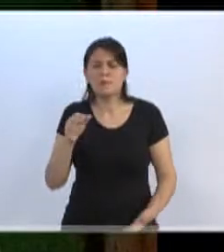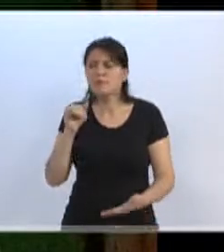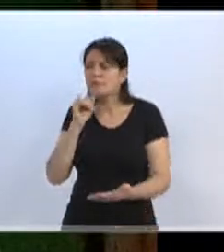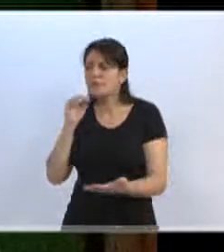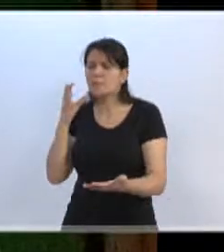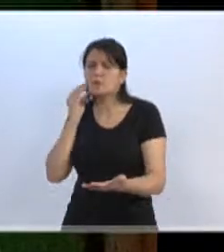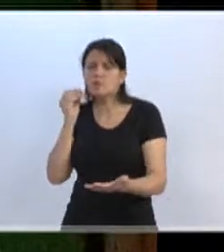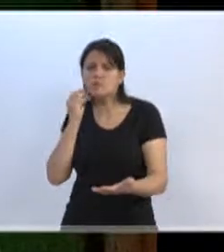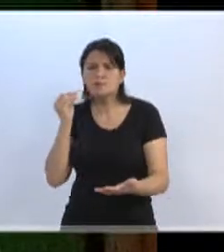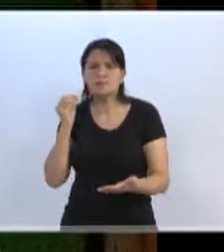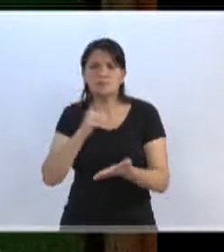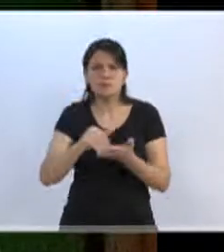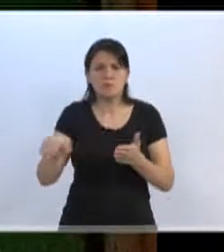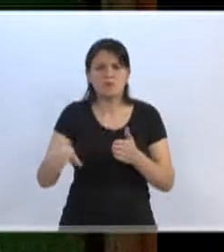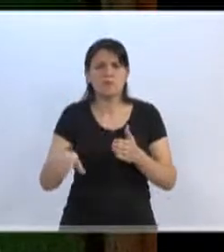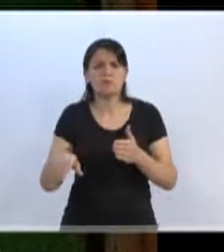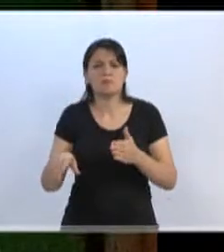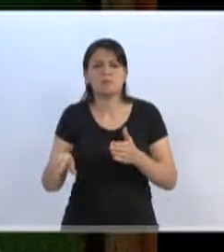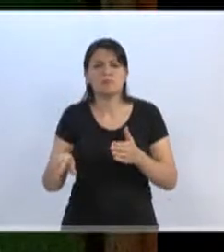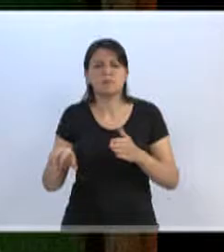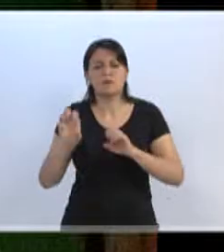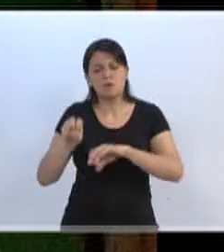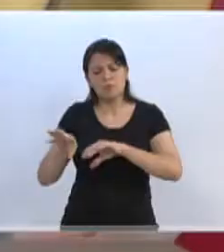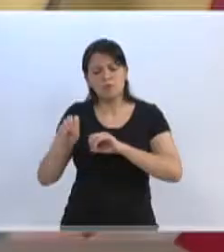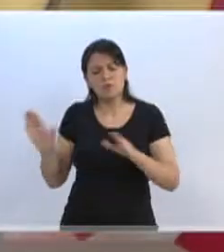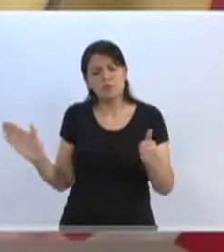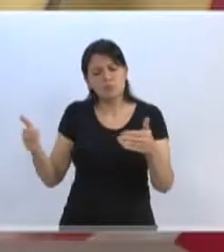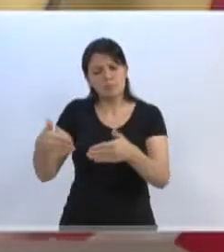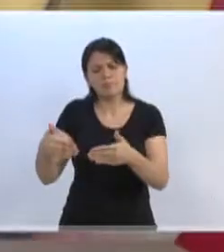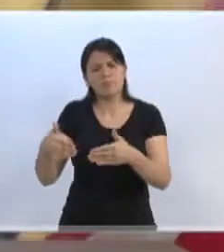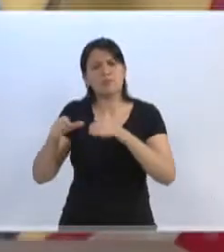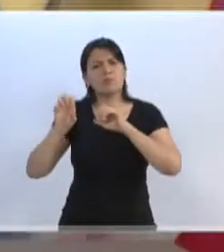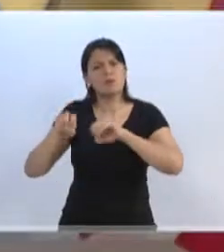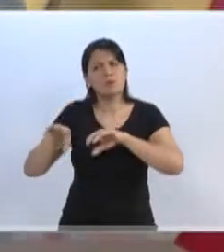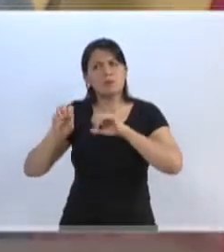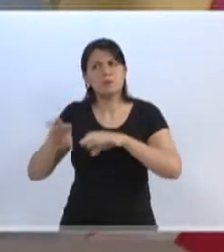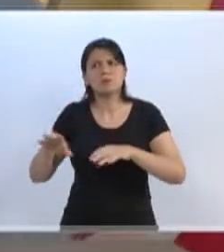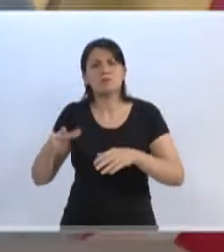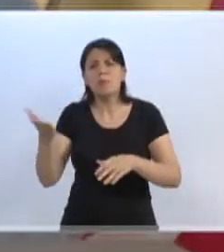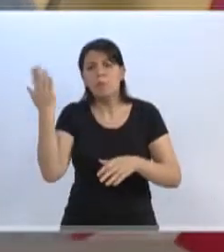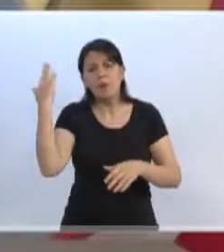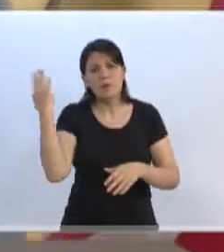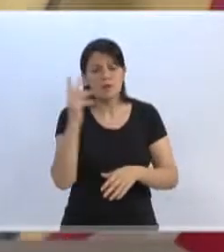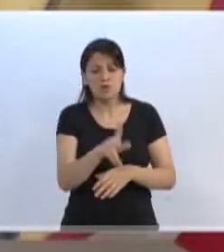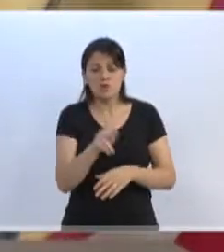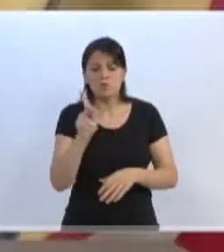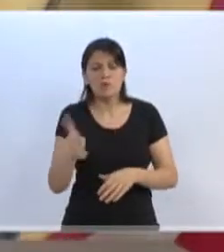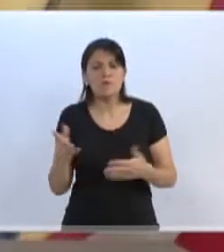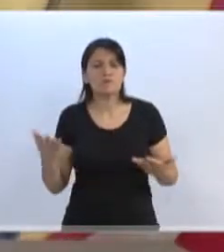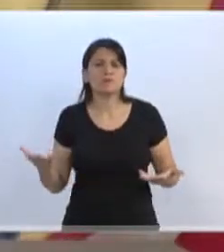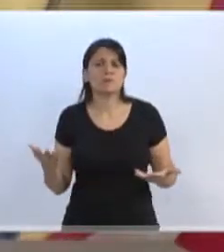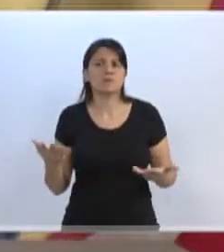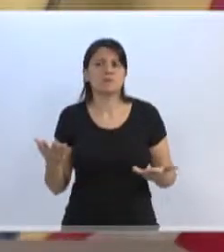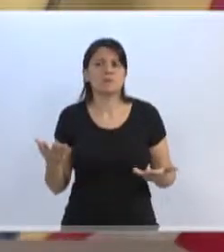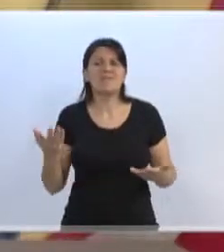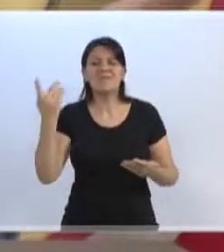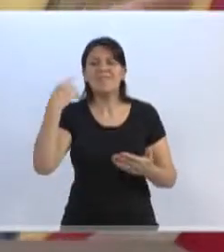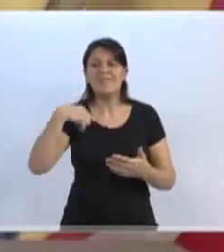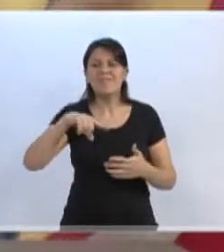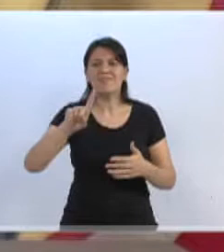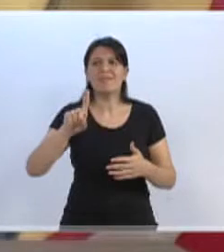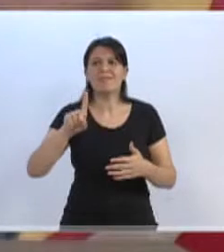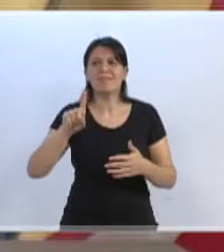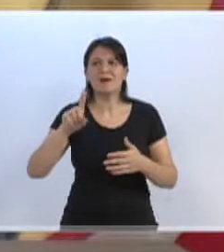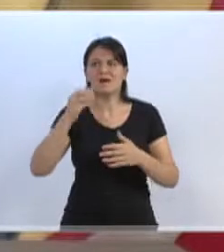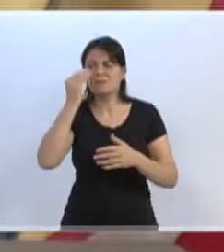a secretaria de educação do estado a pessoa relacionada ao ensino pessoa que foi professor ou pessoa magistrada e vai lá e faz um